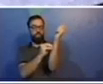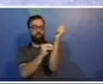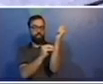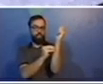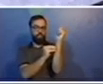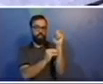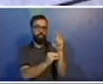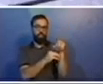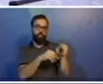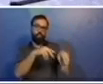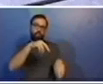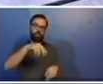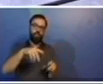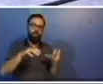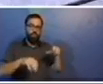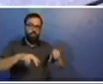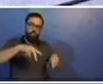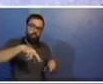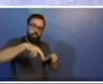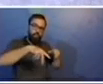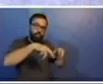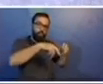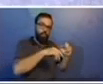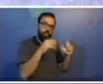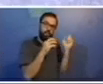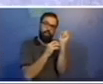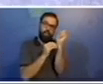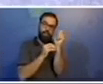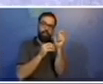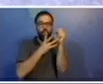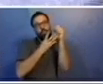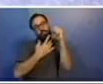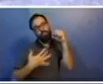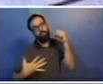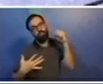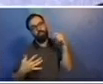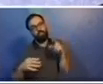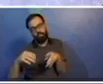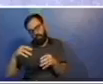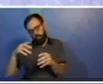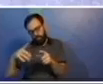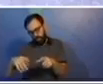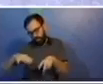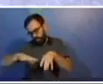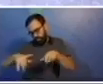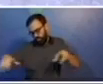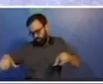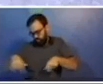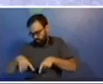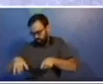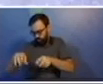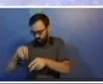esse animal se desloca e essa semente pode se soltar desse animal e germinar numa região distante.